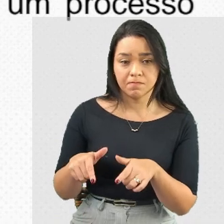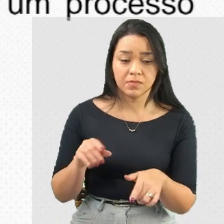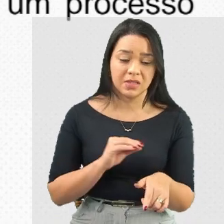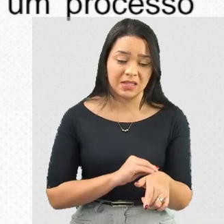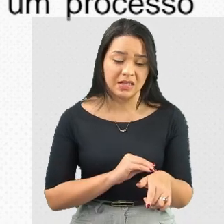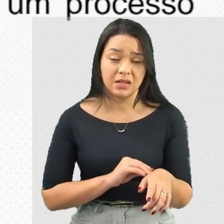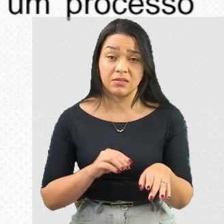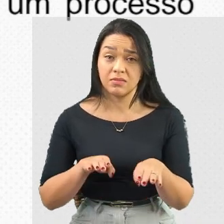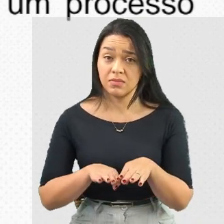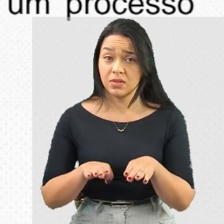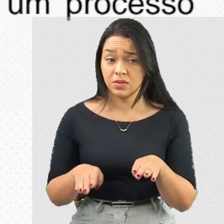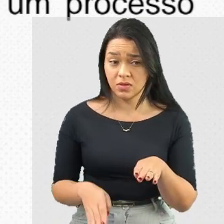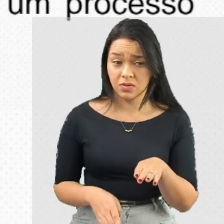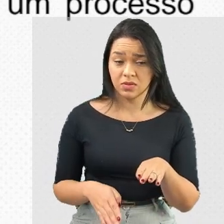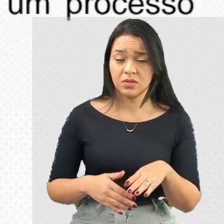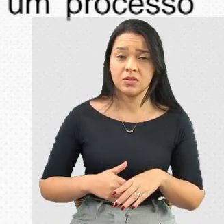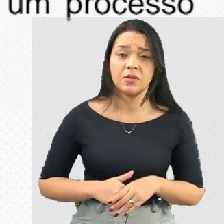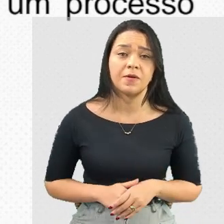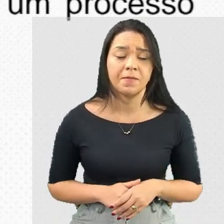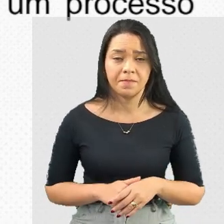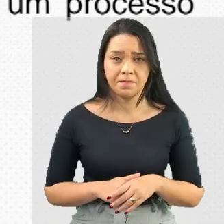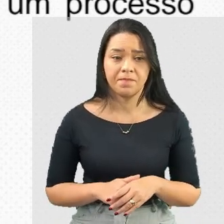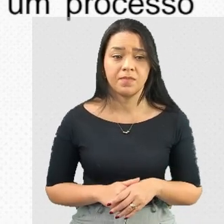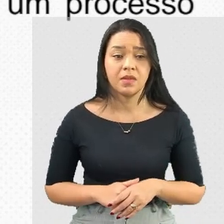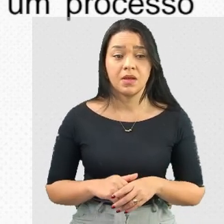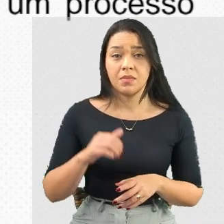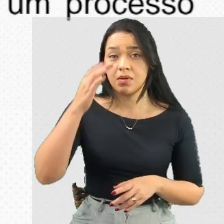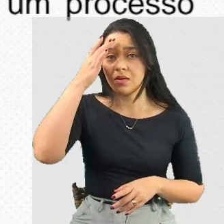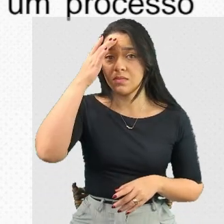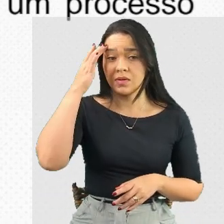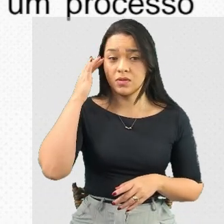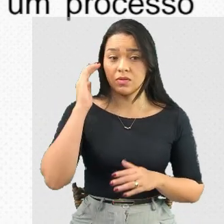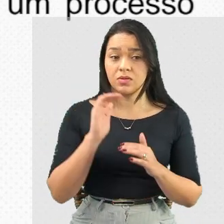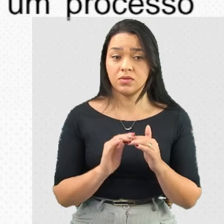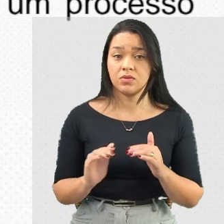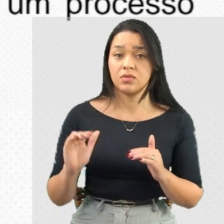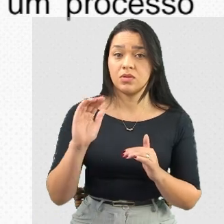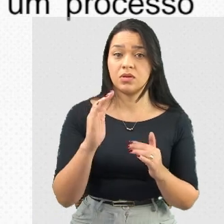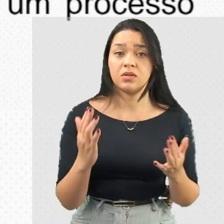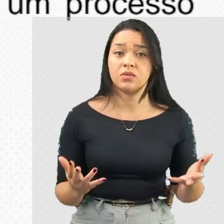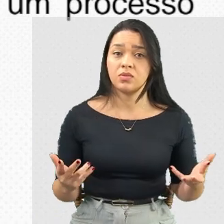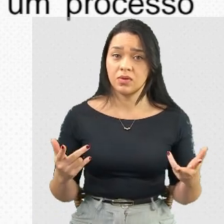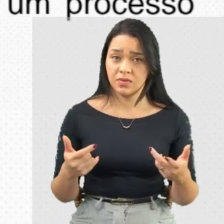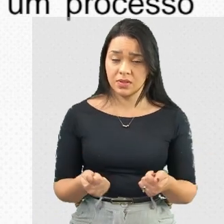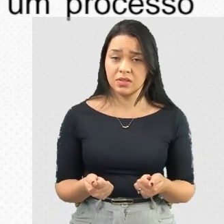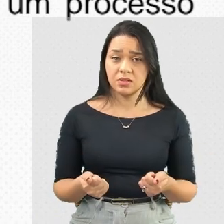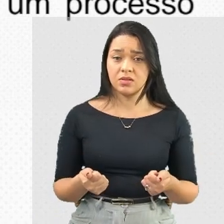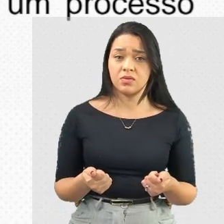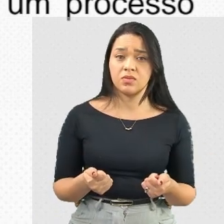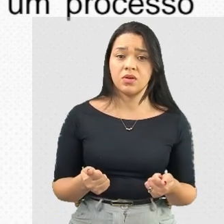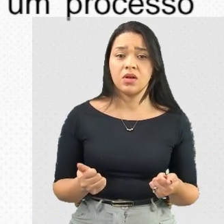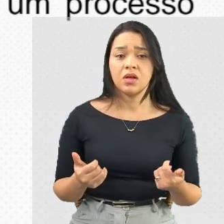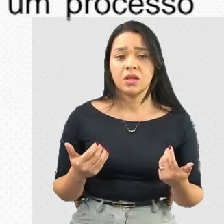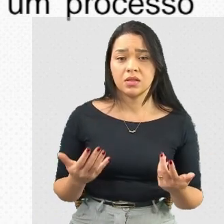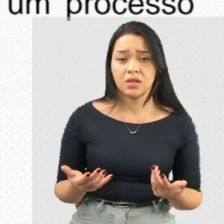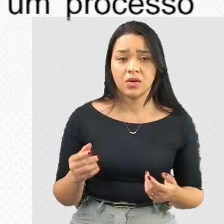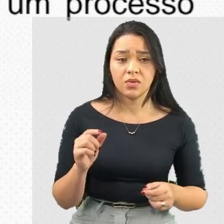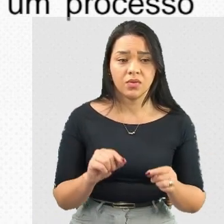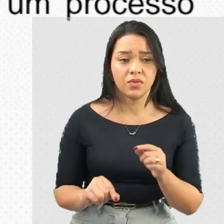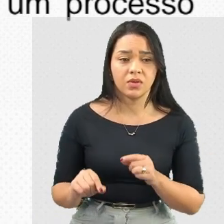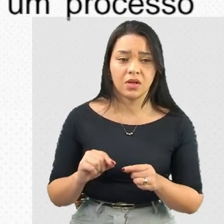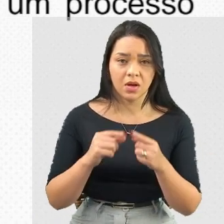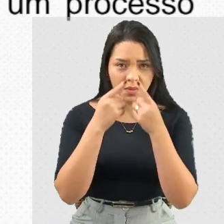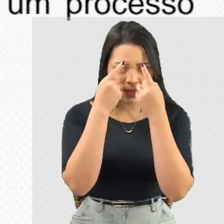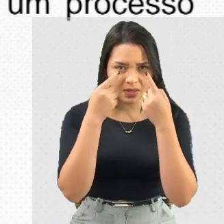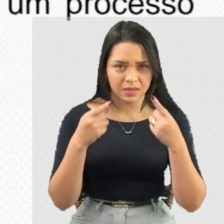subremunerações, com subcondições, para pessoas de alta qualificação. Então, além de toda a humilhação, que